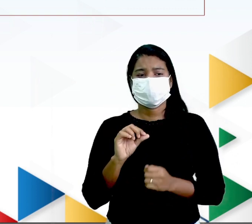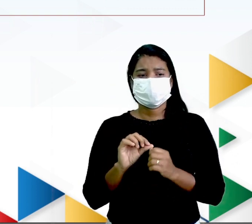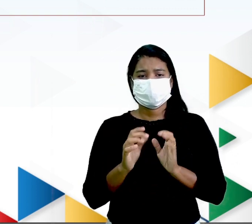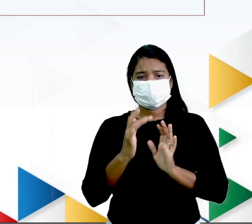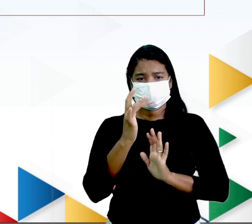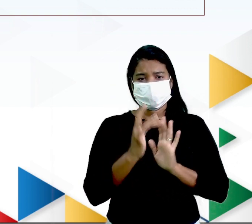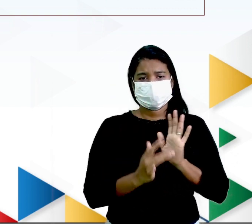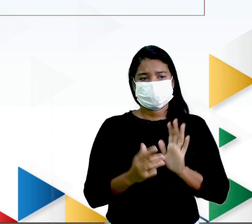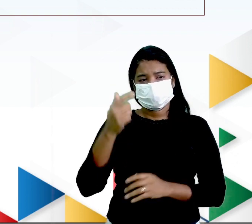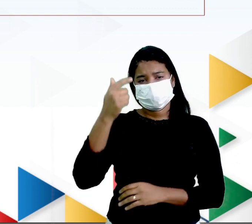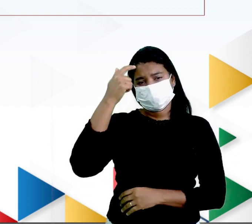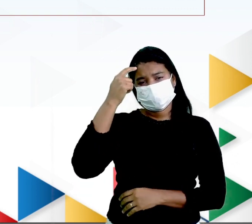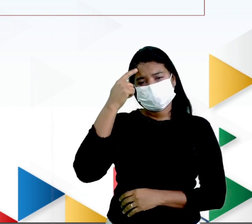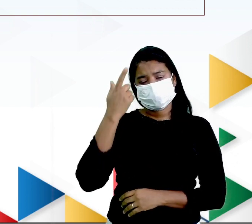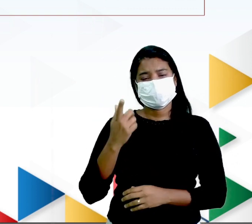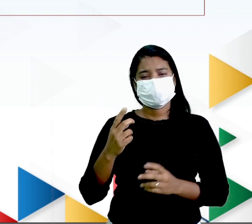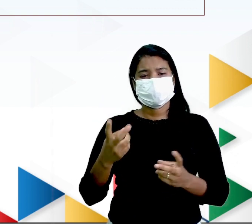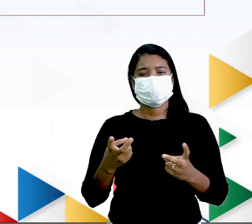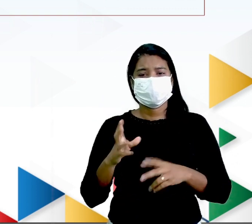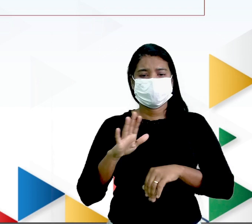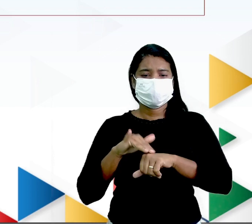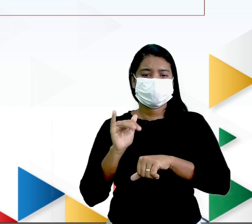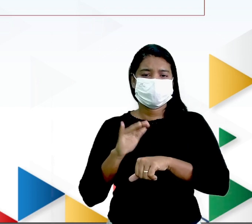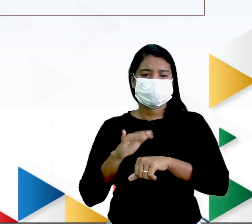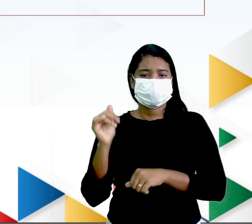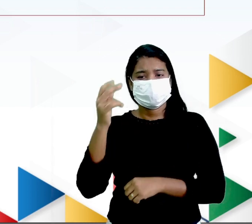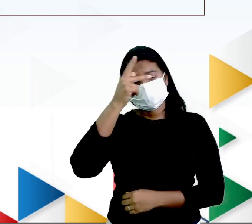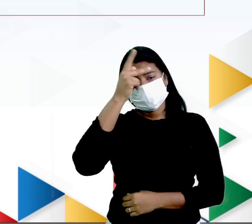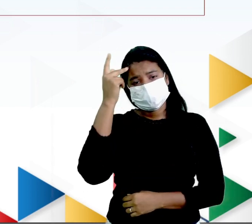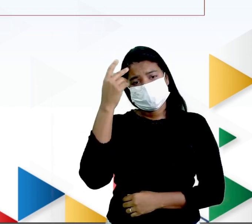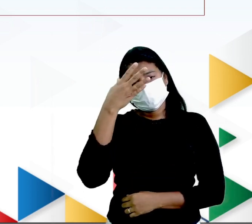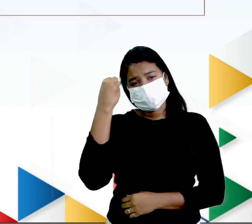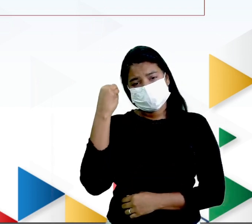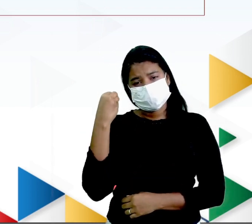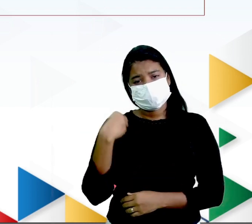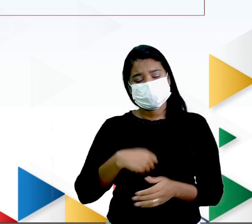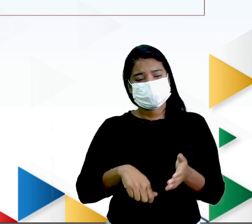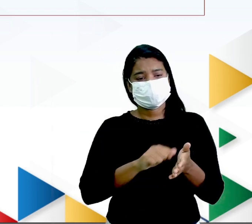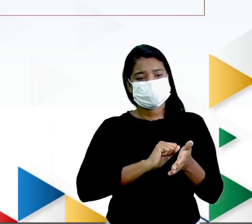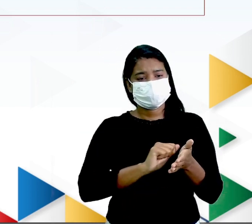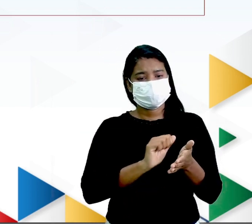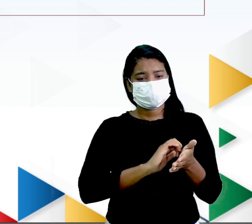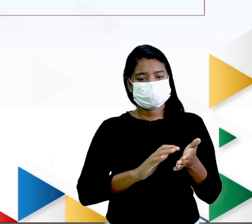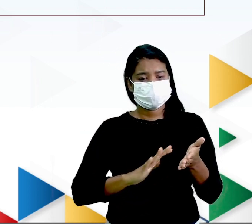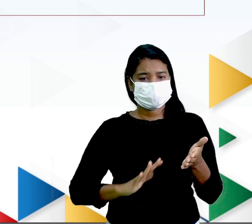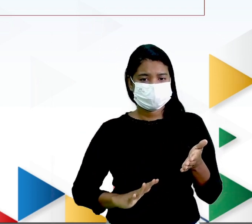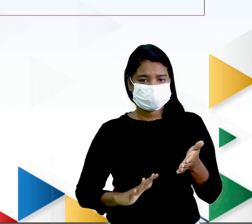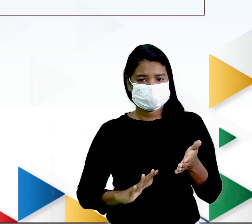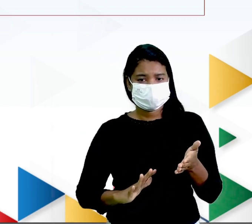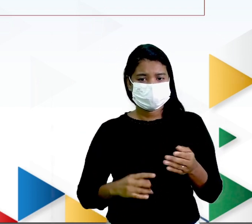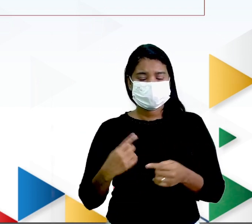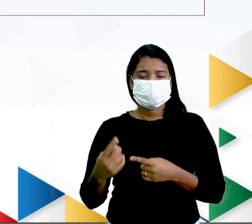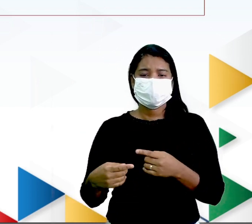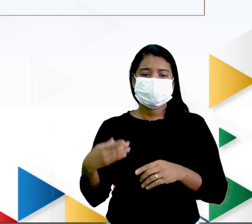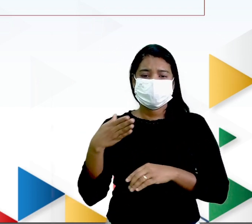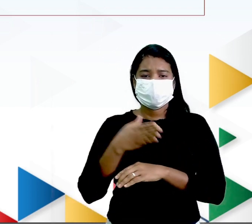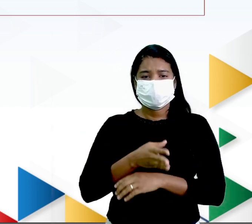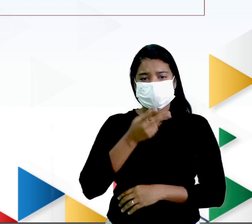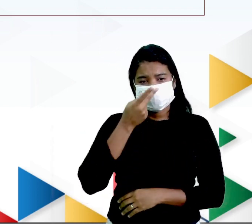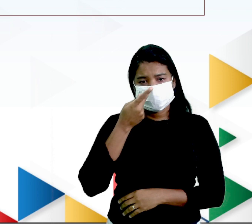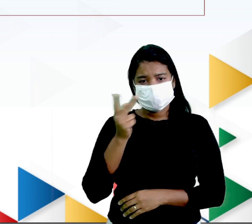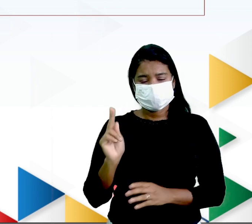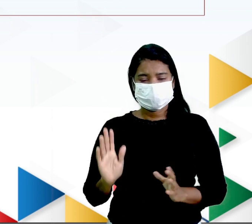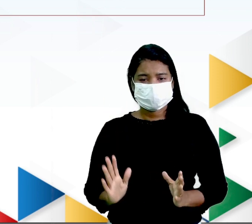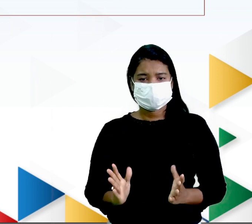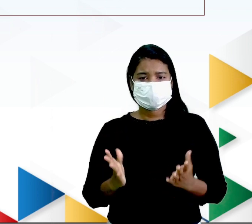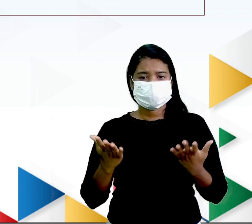lista de cabeça chamando pessoas porque eu posso esquecer. Então é bom botar no papel quantas pessoas irão para a minha festa de aniversário.